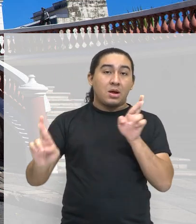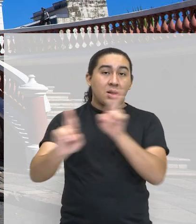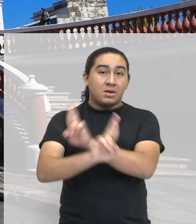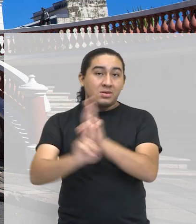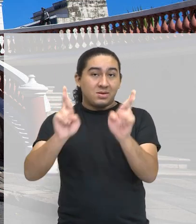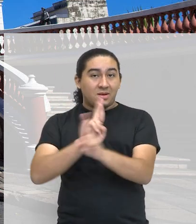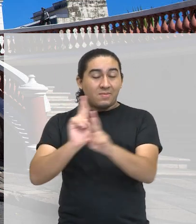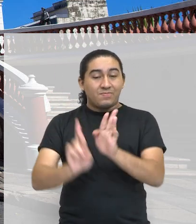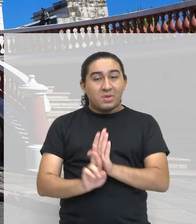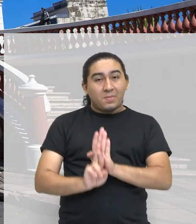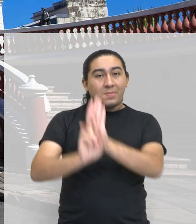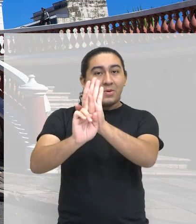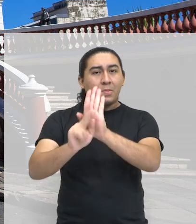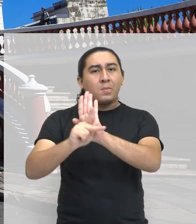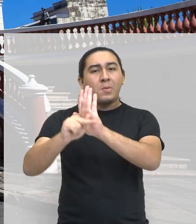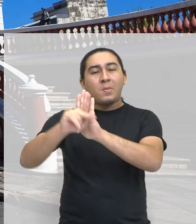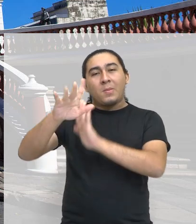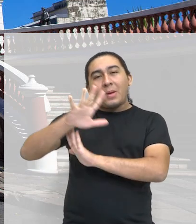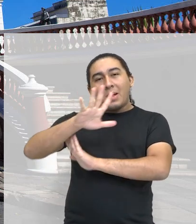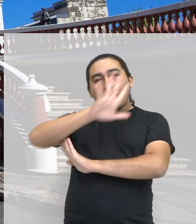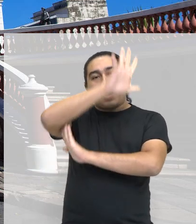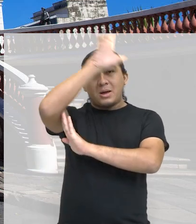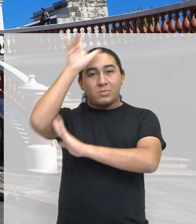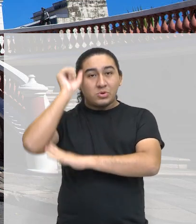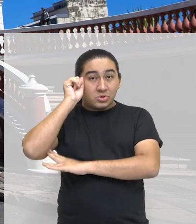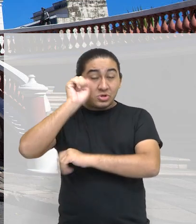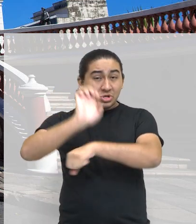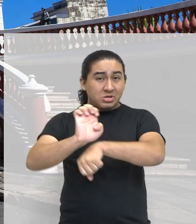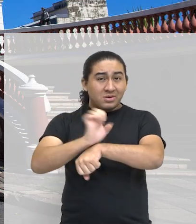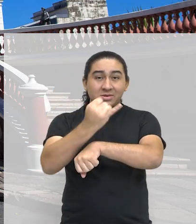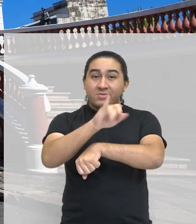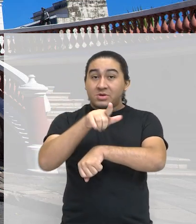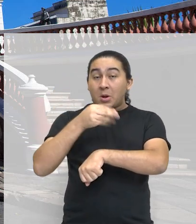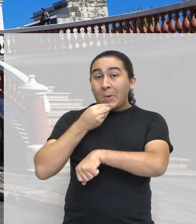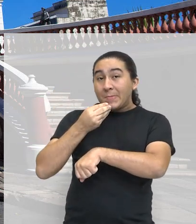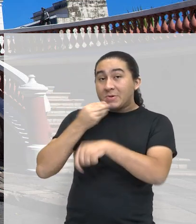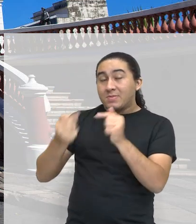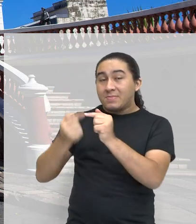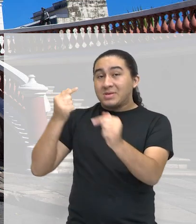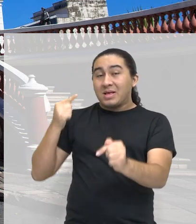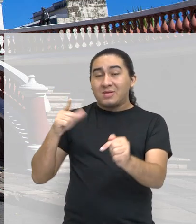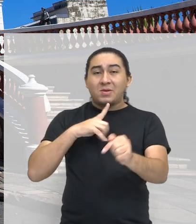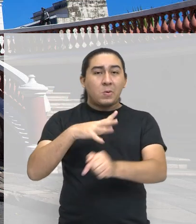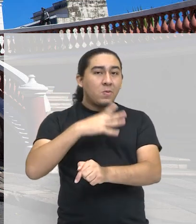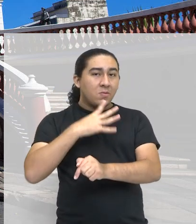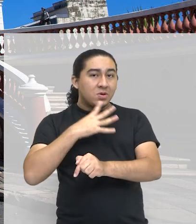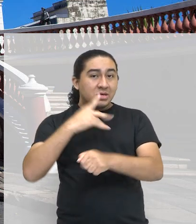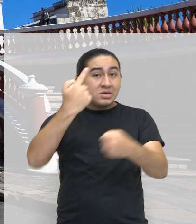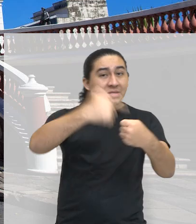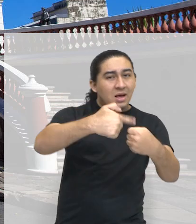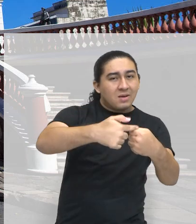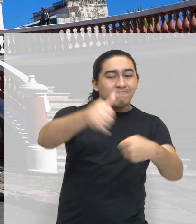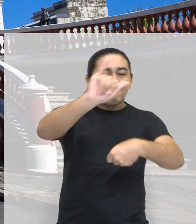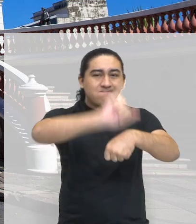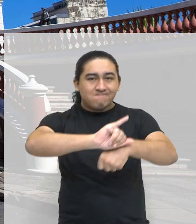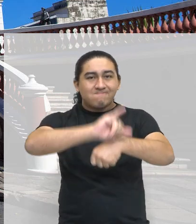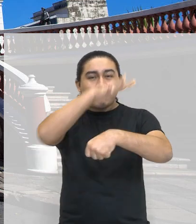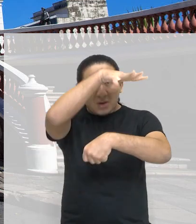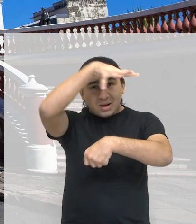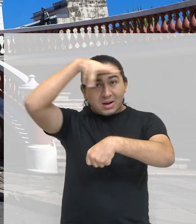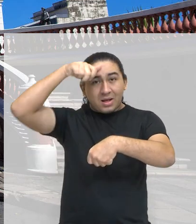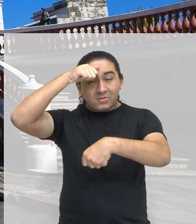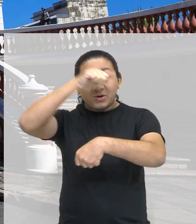o Amazonas. Quem já teve a oportunidade de vir ao Amazonas, Manaus, e conhecer o